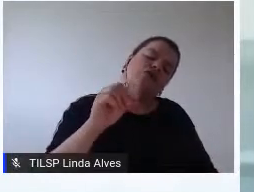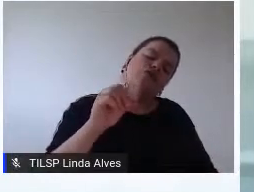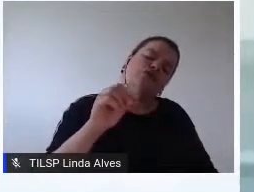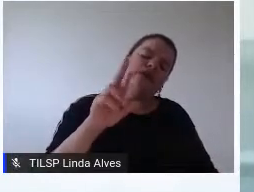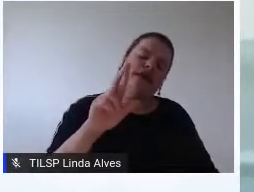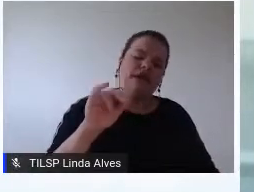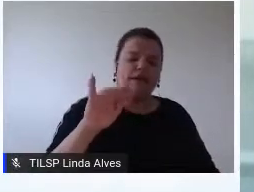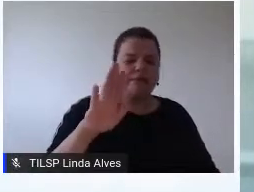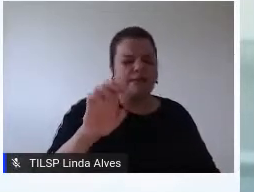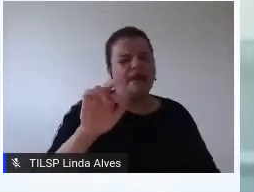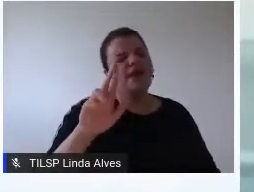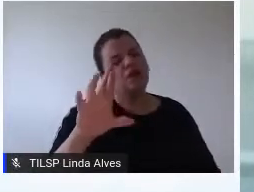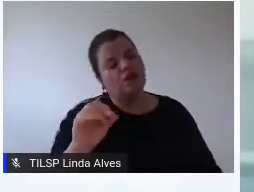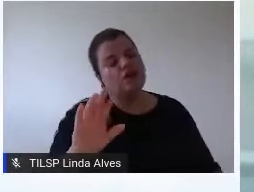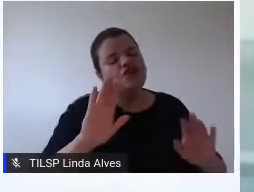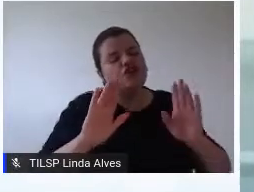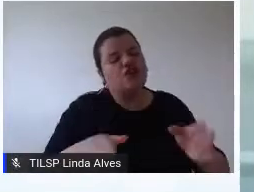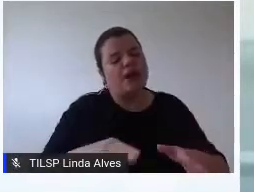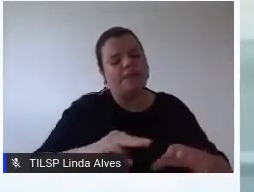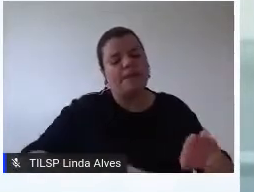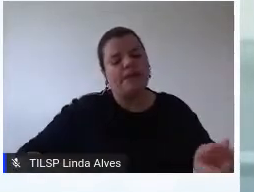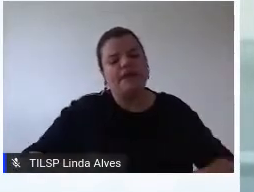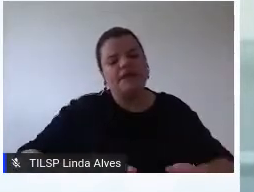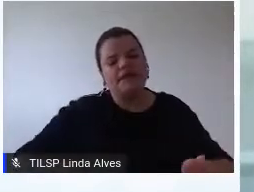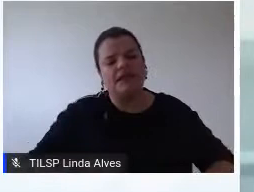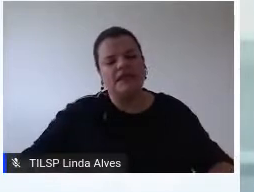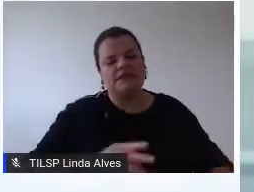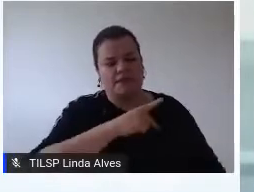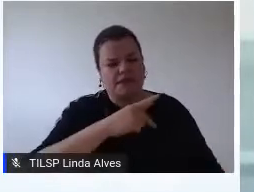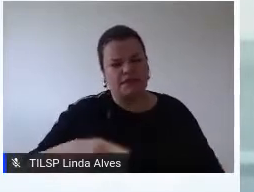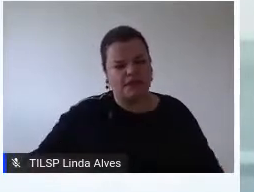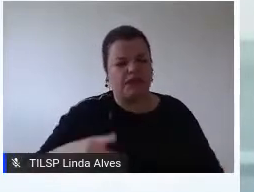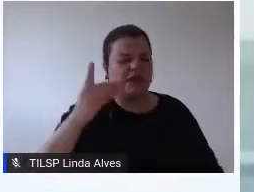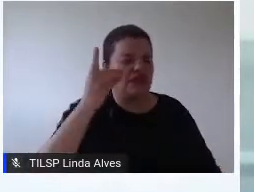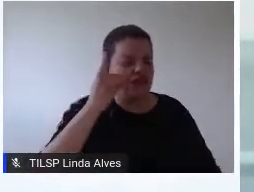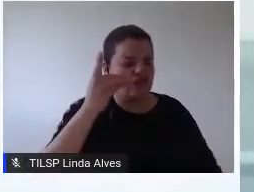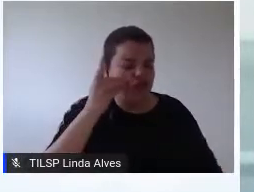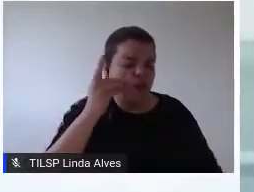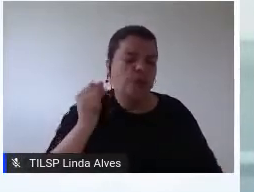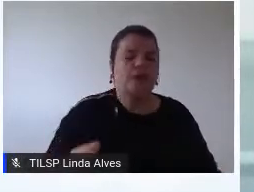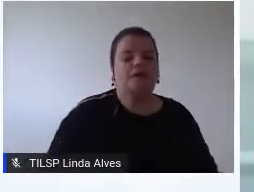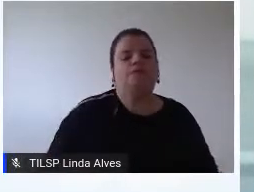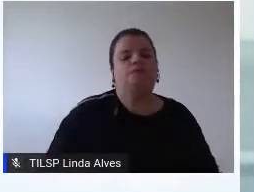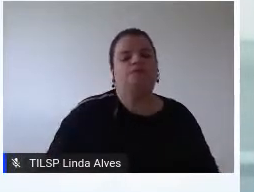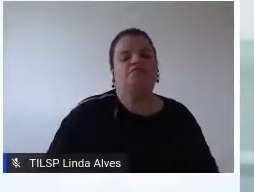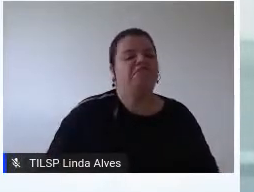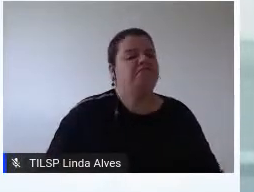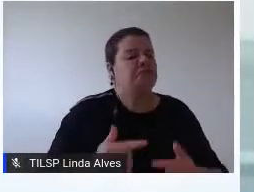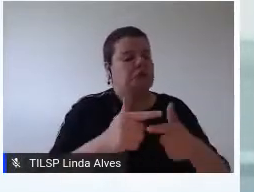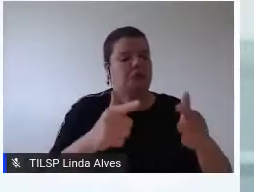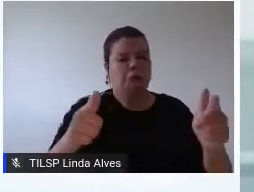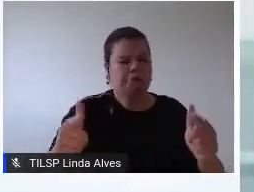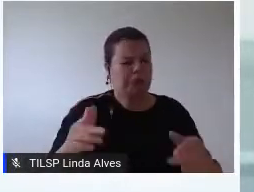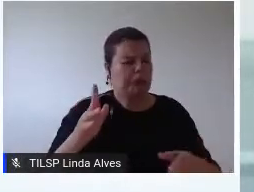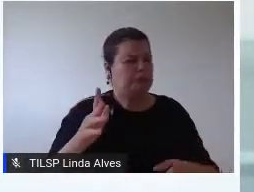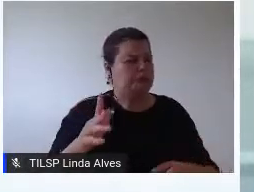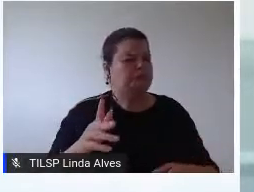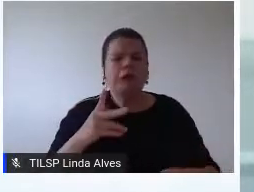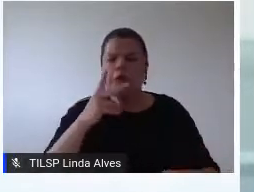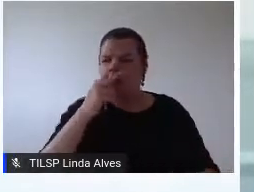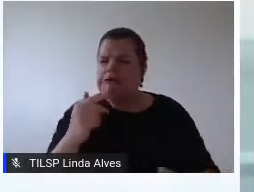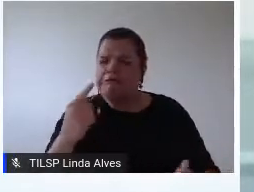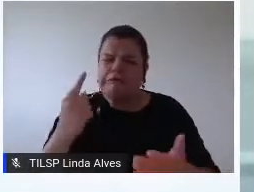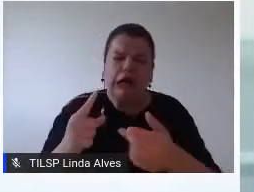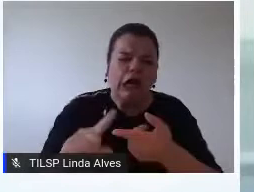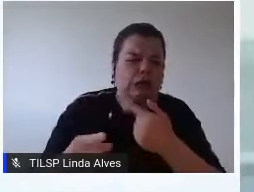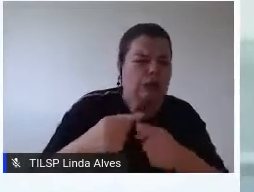da ex-presidente Dilma, contra ele não haver nenhum tipo de veto que comprometa,